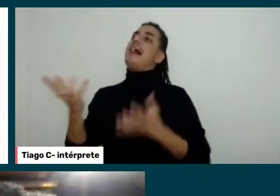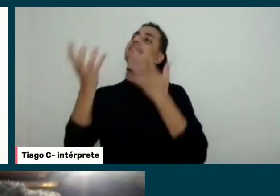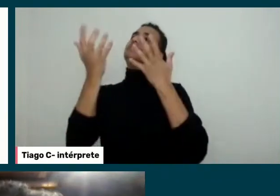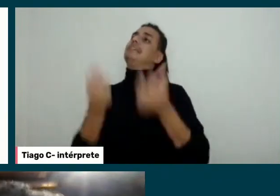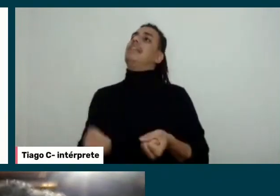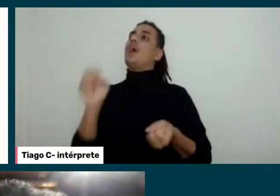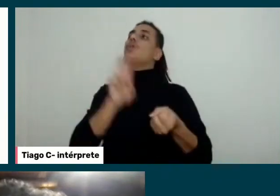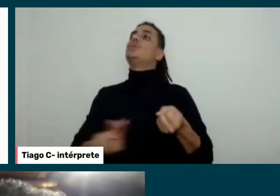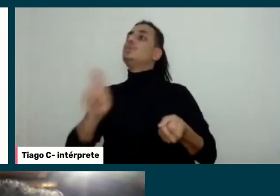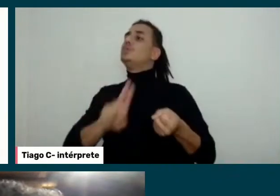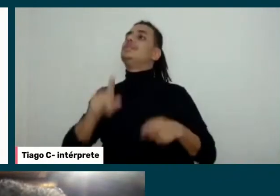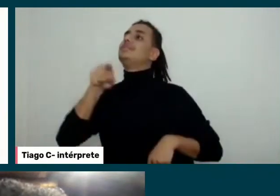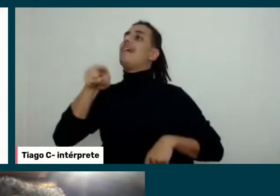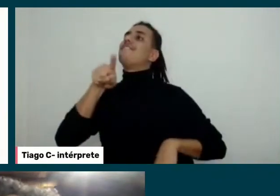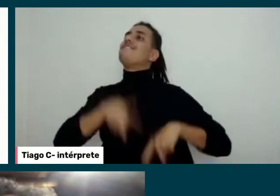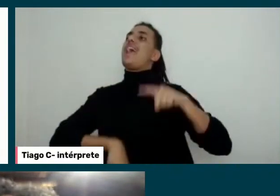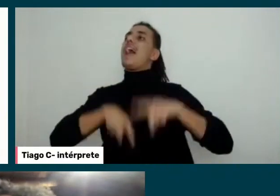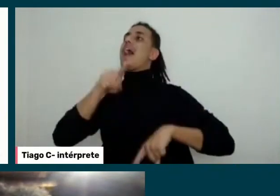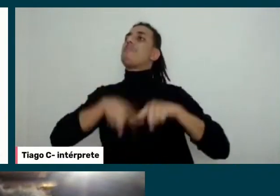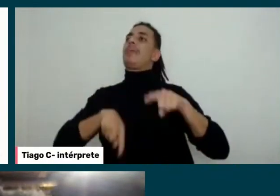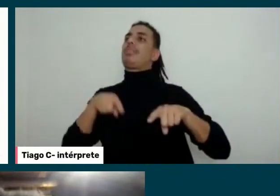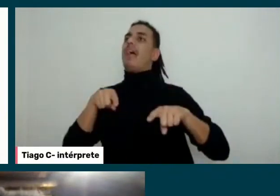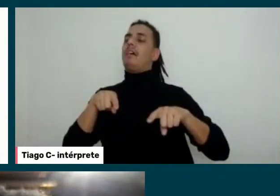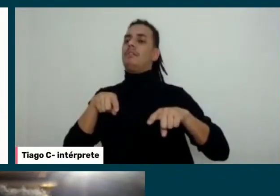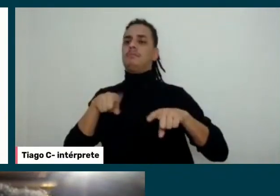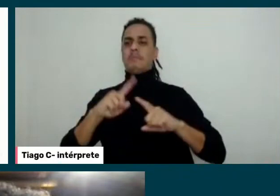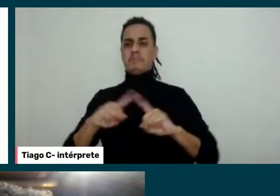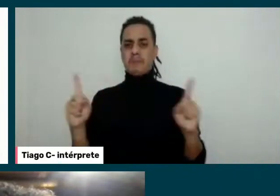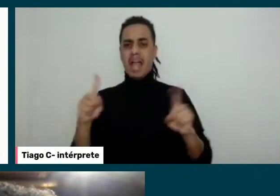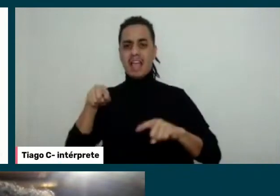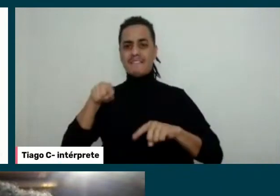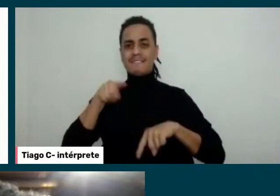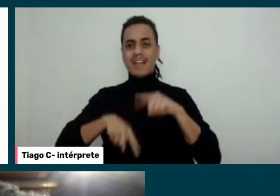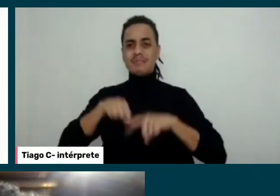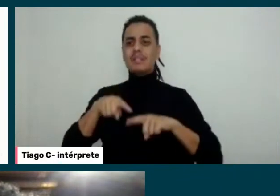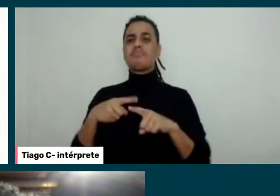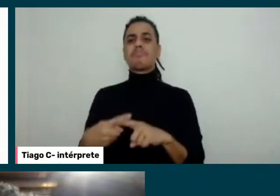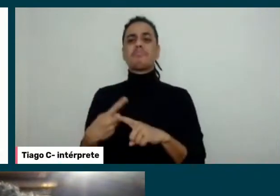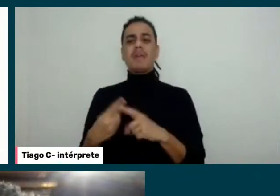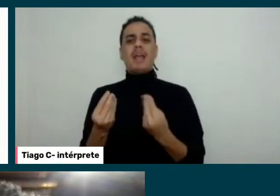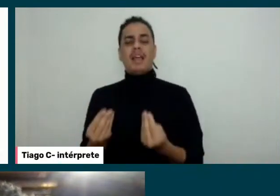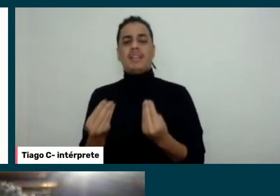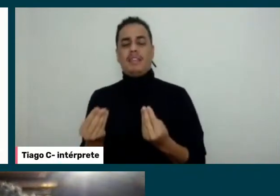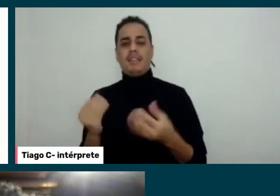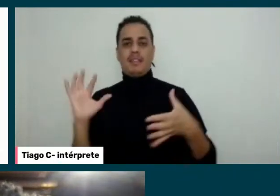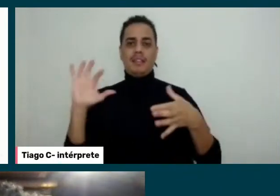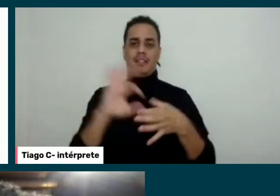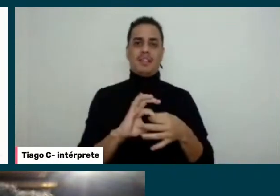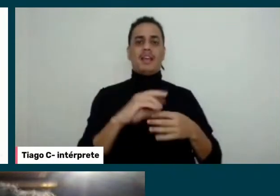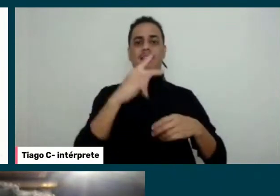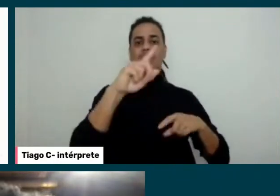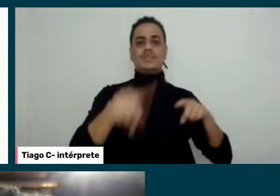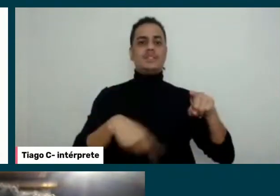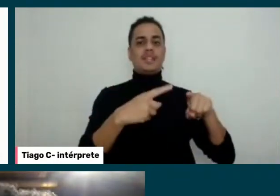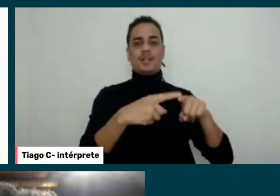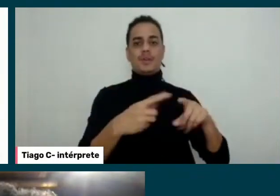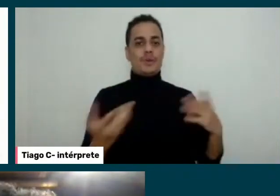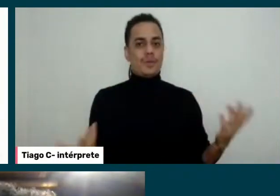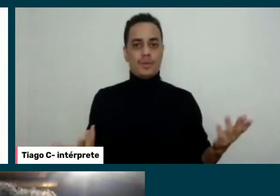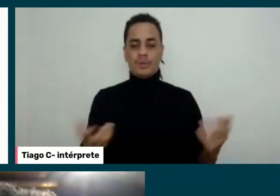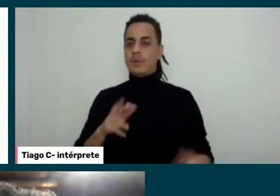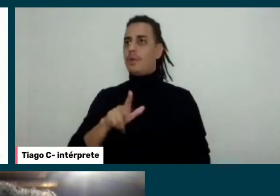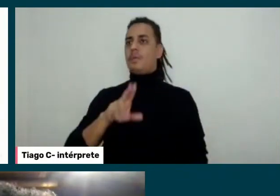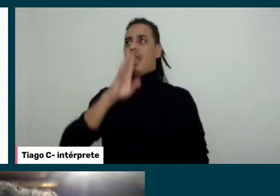A gente precisa entender qual é a sua realidade em relação ao seu ciclo de desenvolvimento de software. Porque essas ferramentas, elas não estão